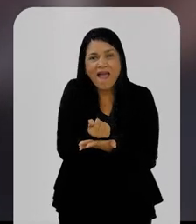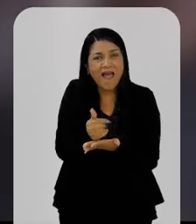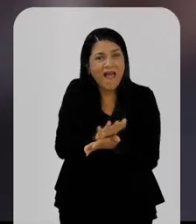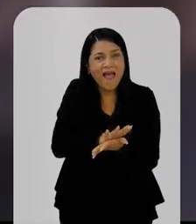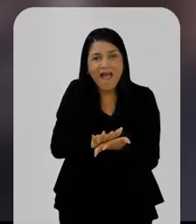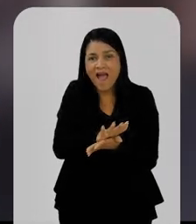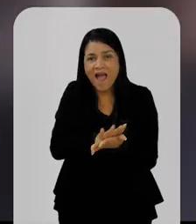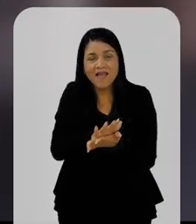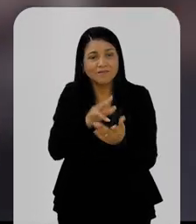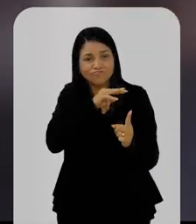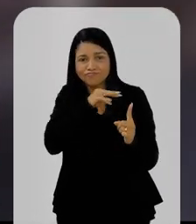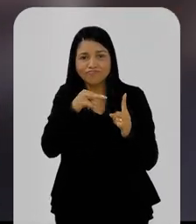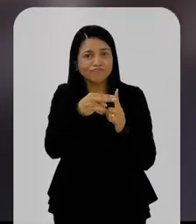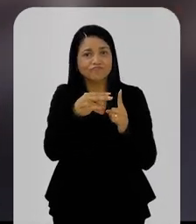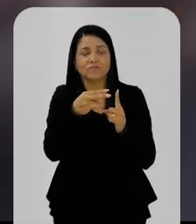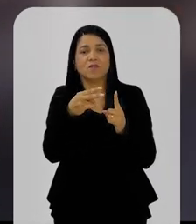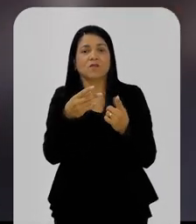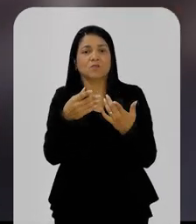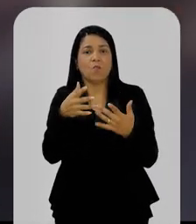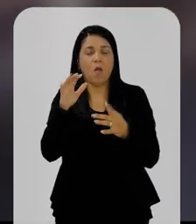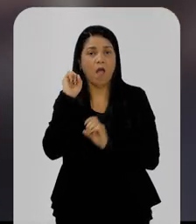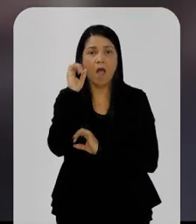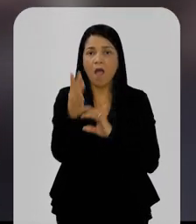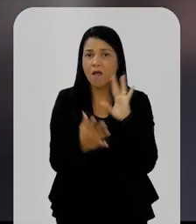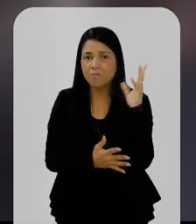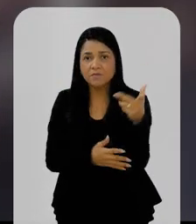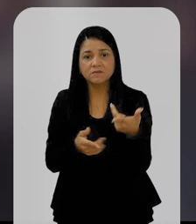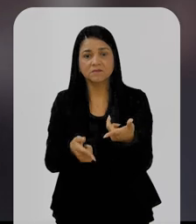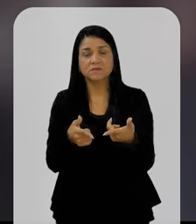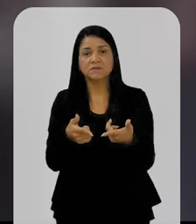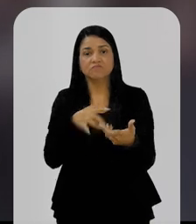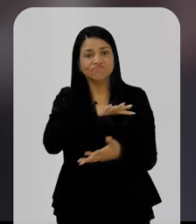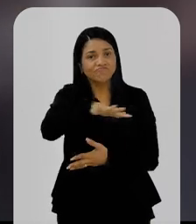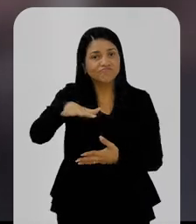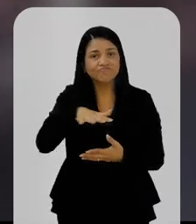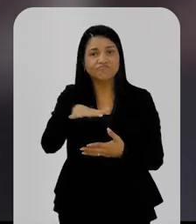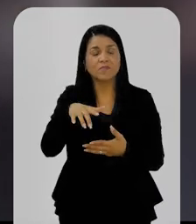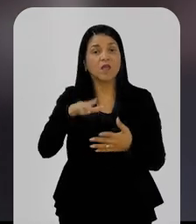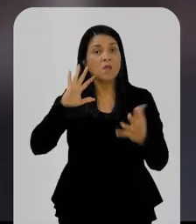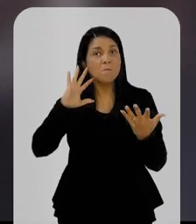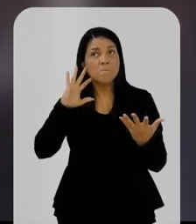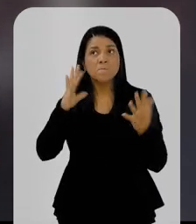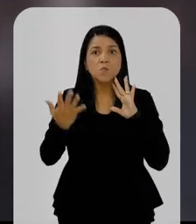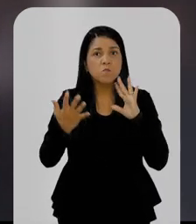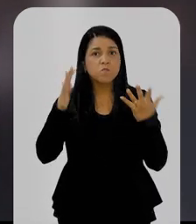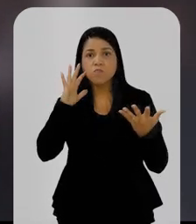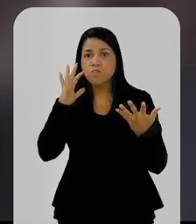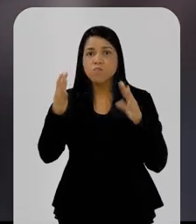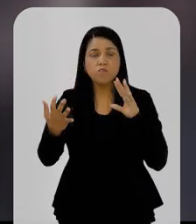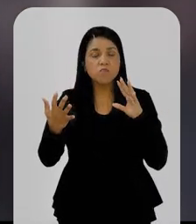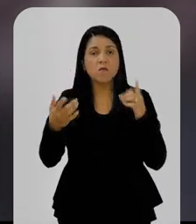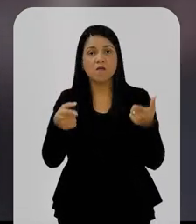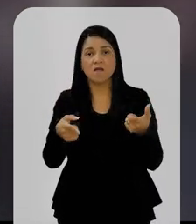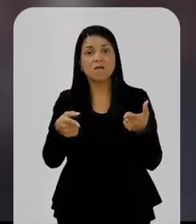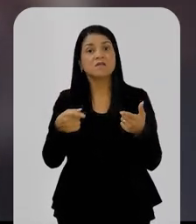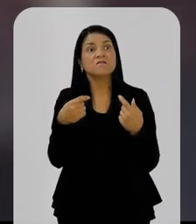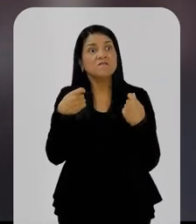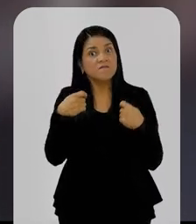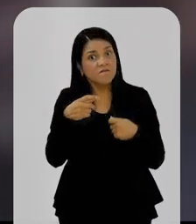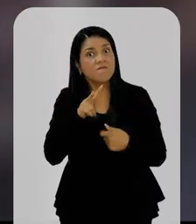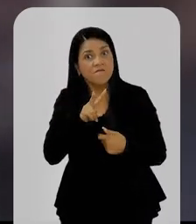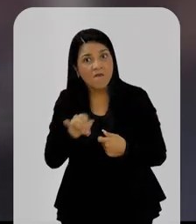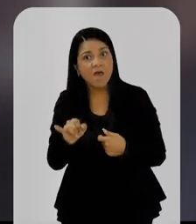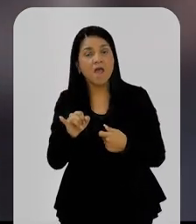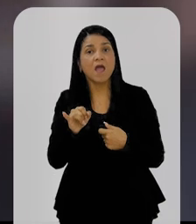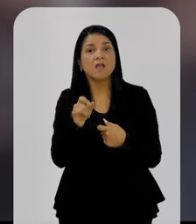vista ambiental que leve em consideração as mudanças e os eventos climáticos que estão por aí. E nós vamos ter